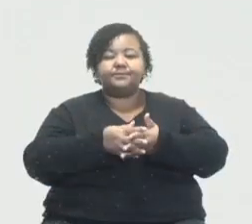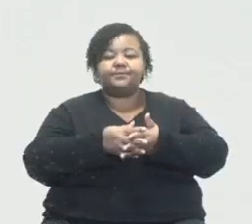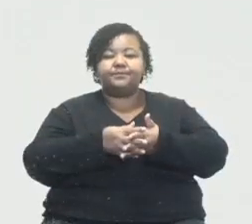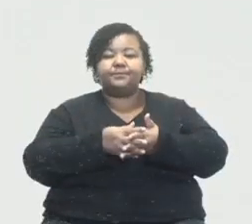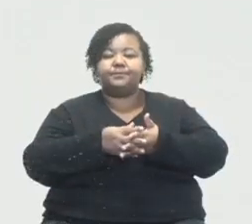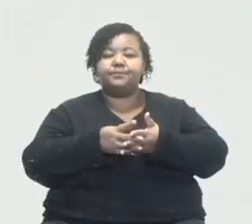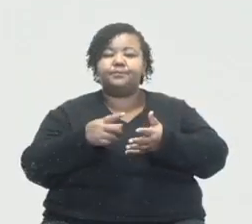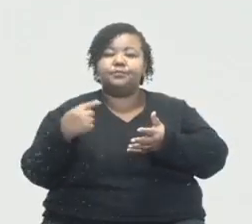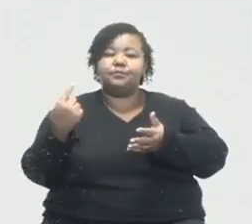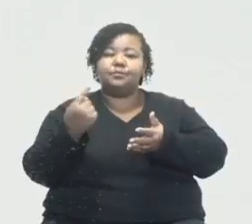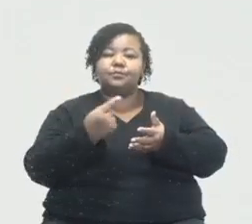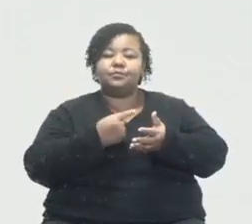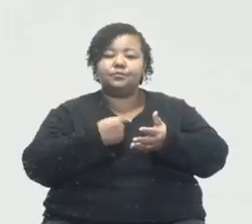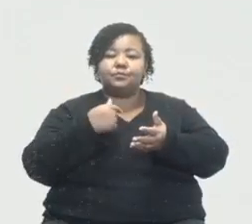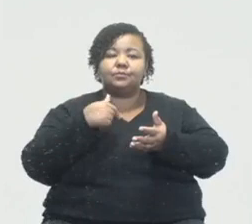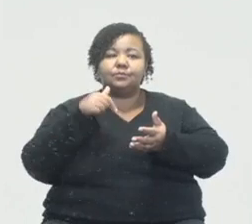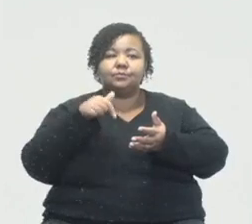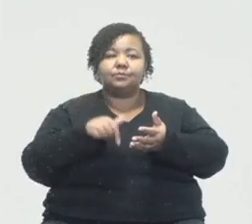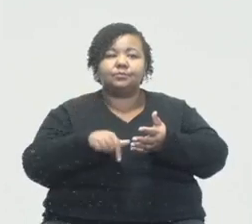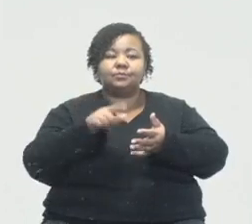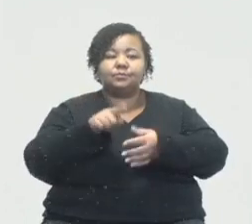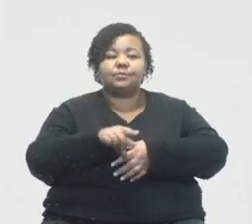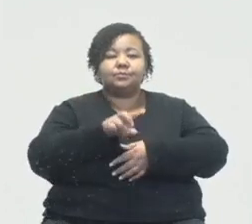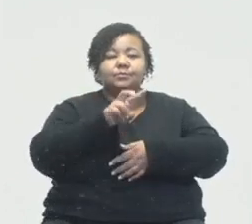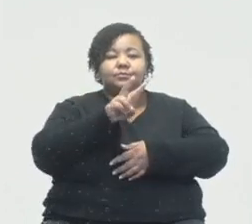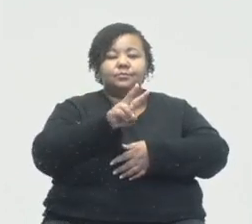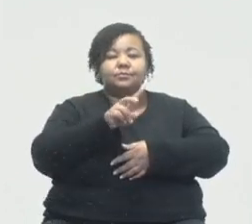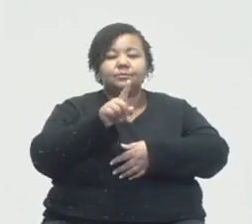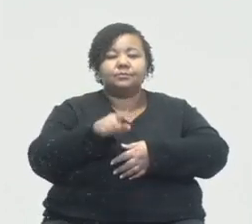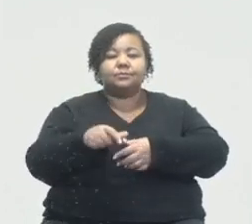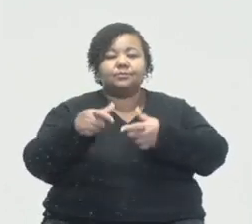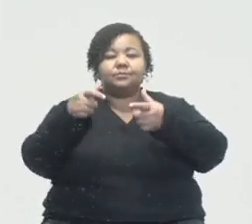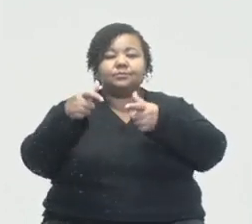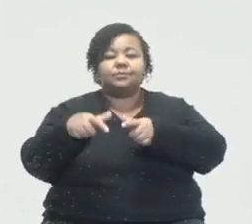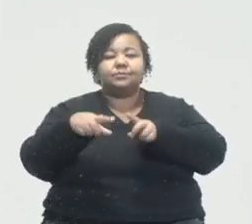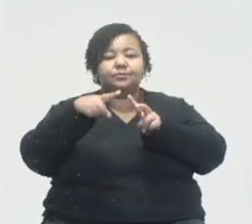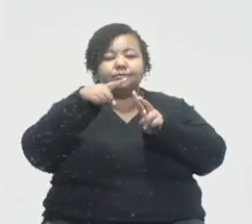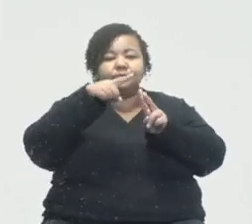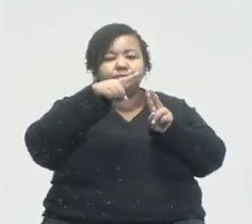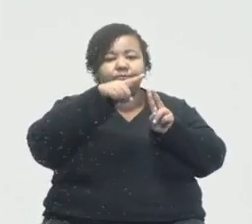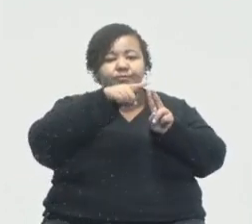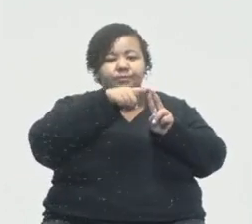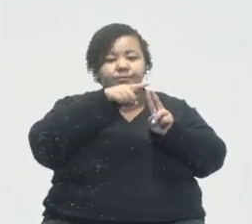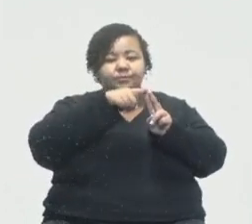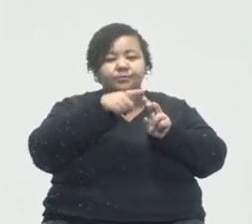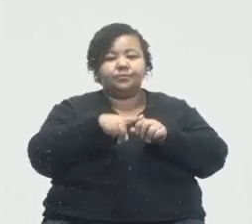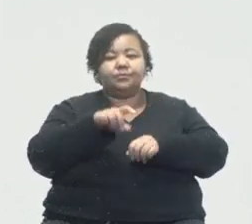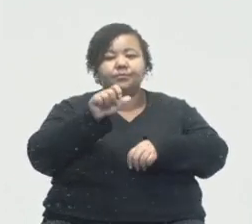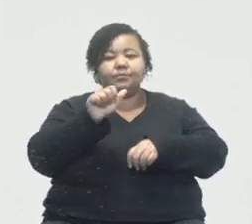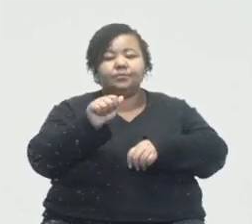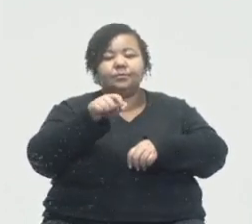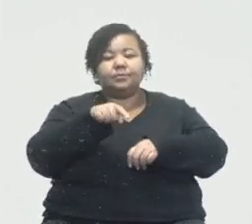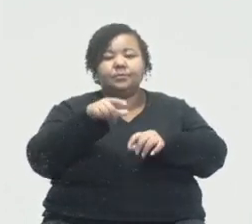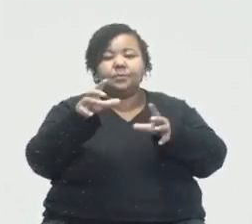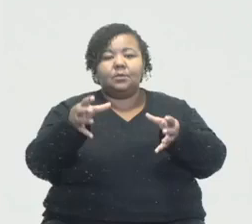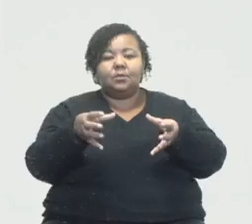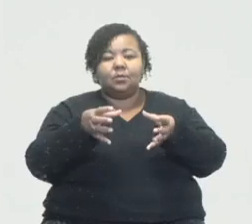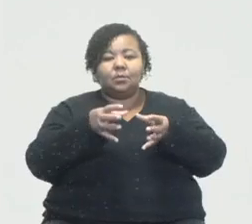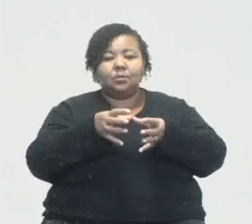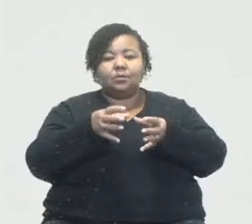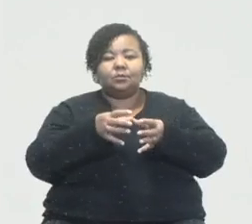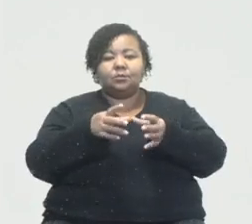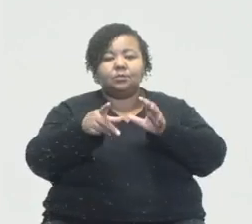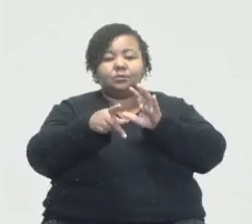Nós temos aqui, seja V, um espaço vetorial, e A, um conjunto do